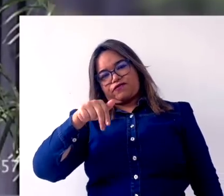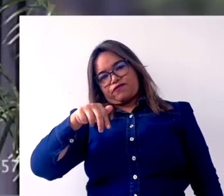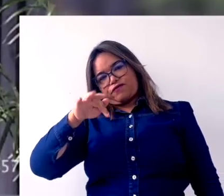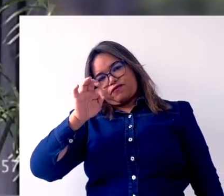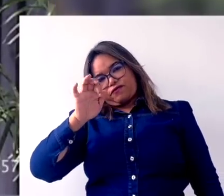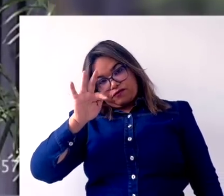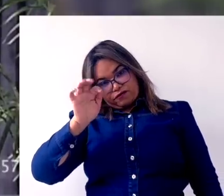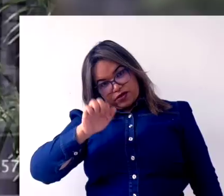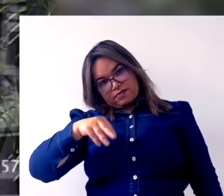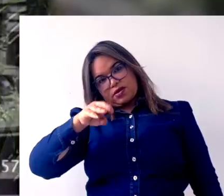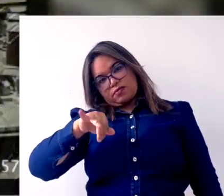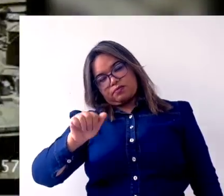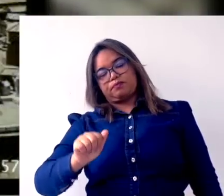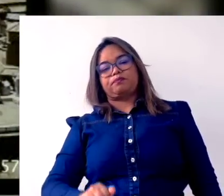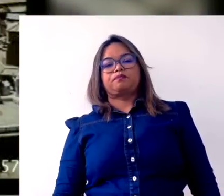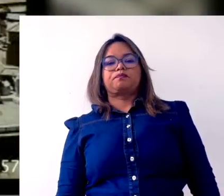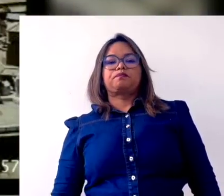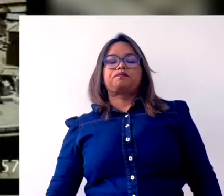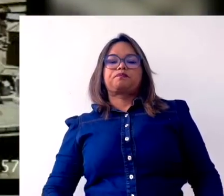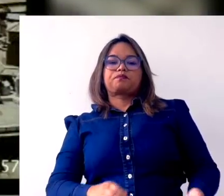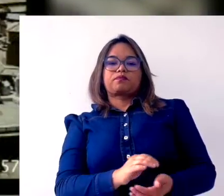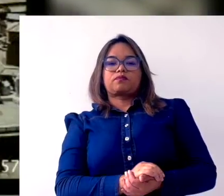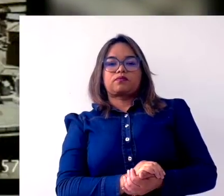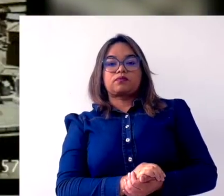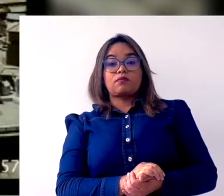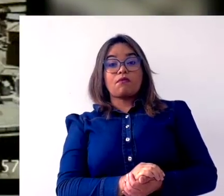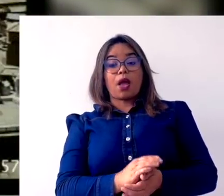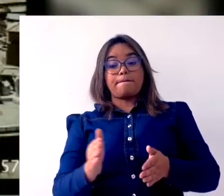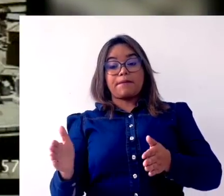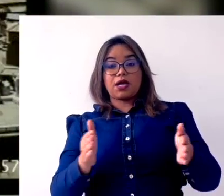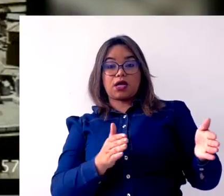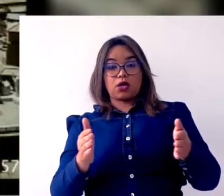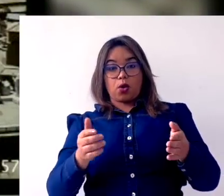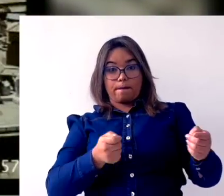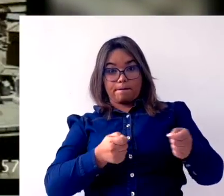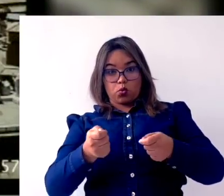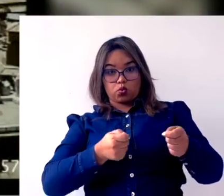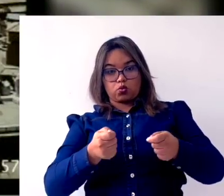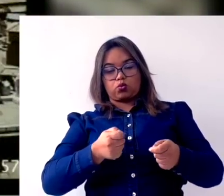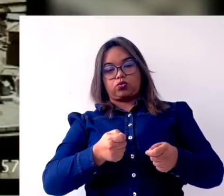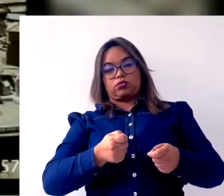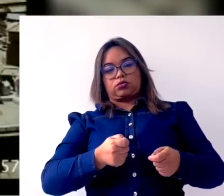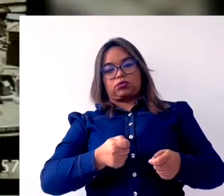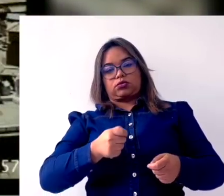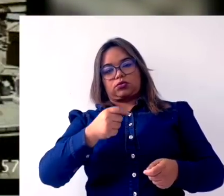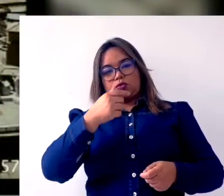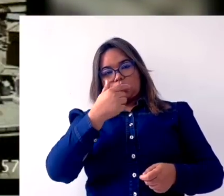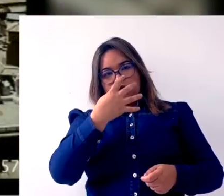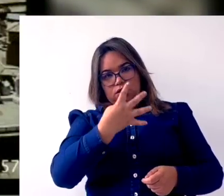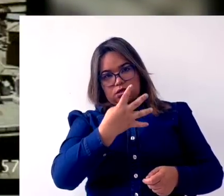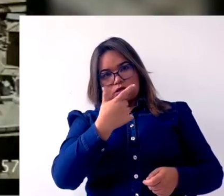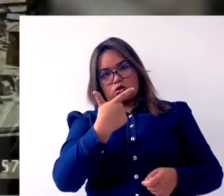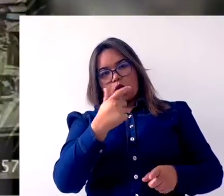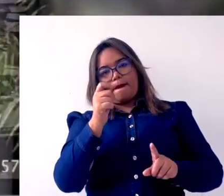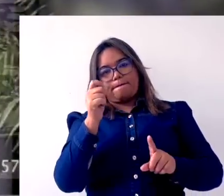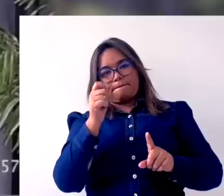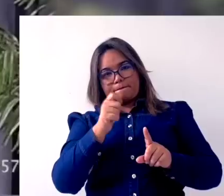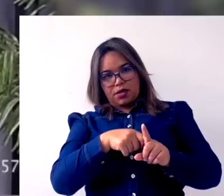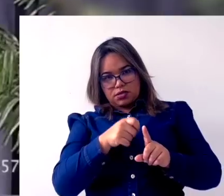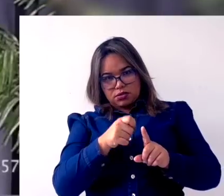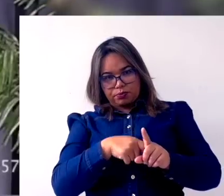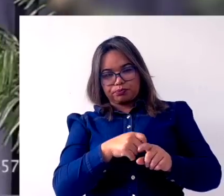6. E lhe foi dado poder para que continuasse durante 42 meses. Apocalipse 13, 5. Então, faria